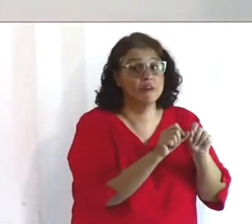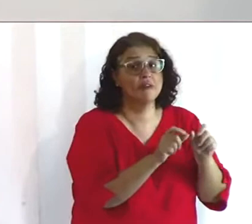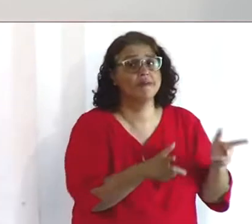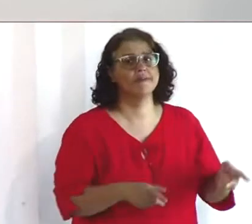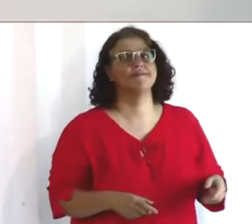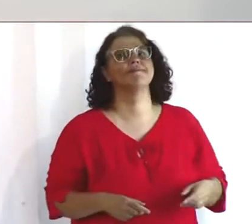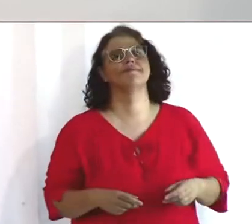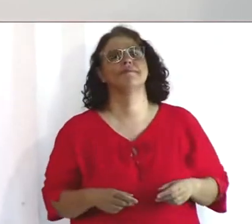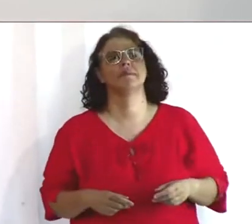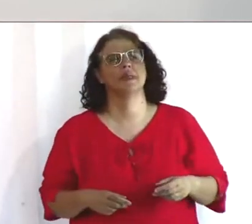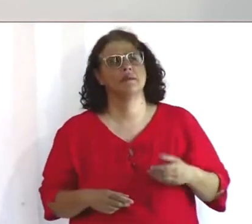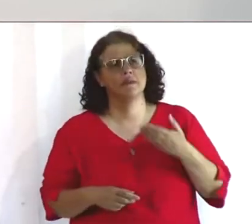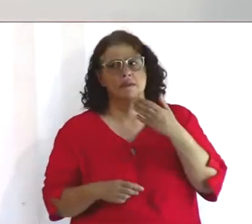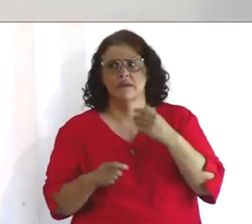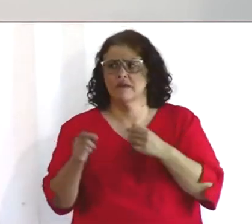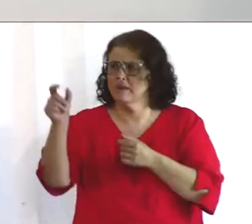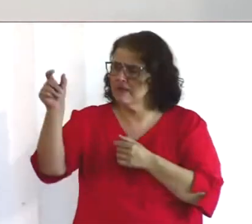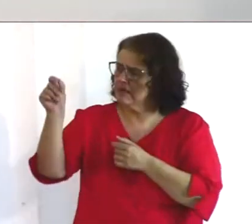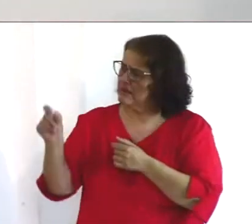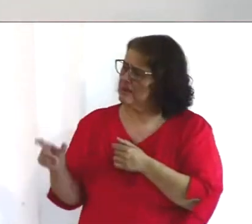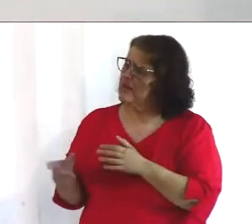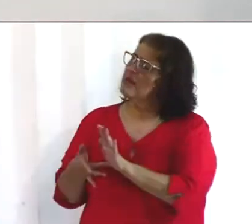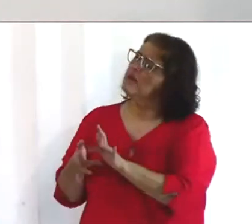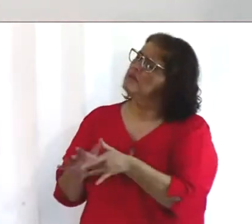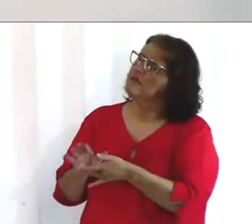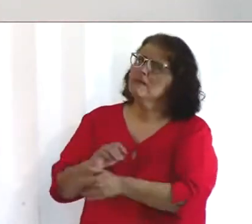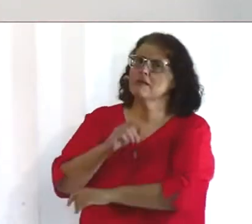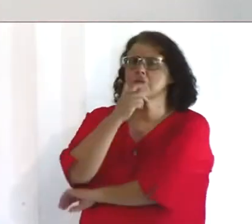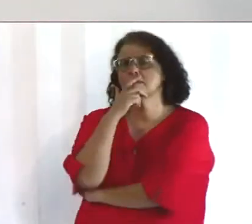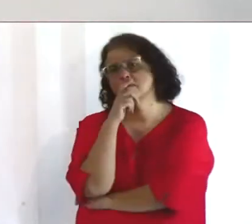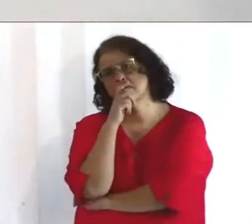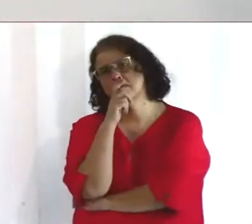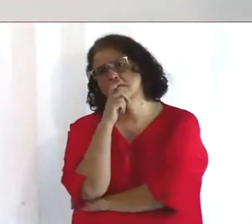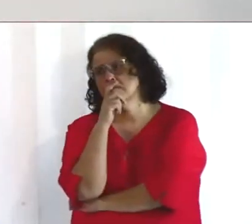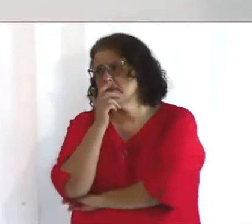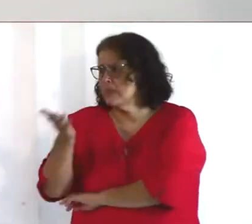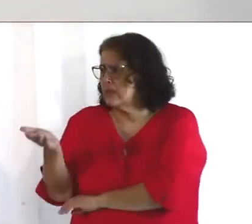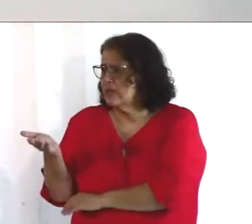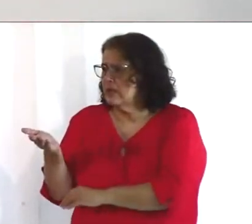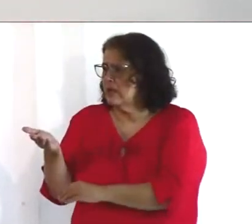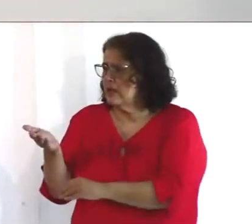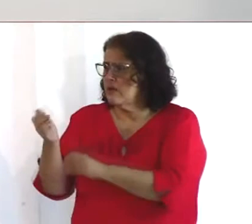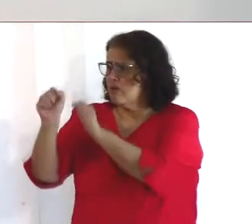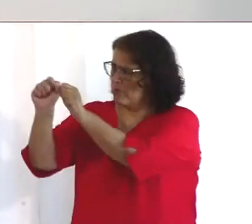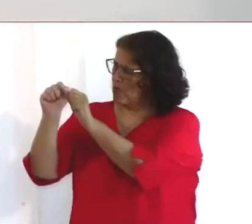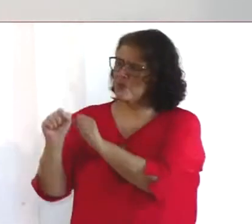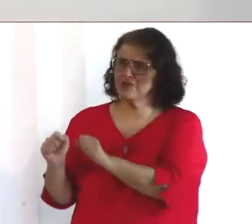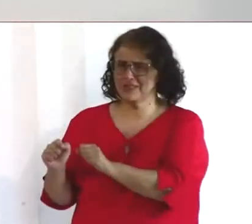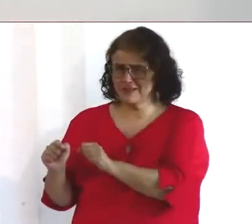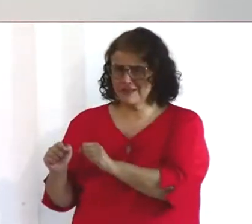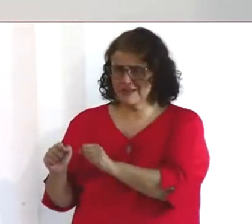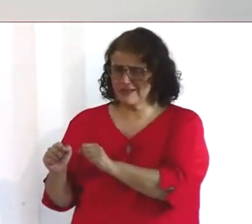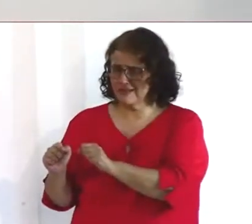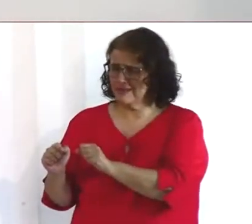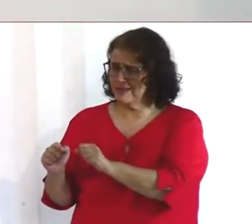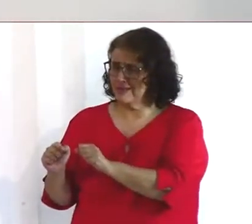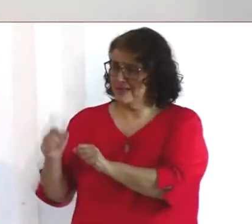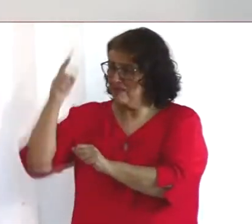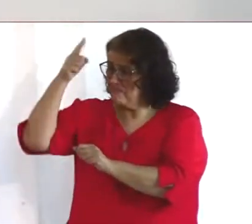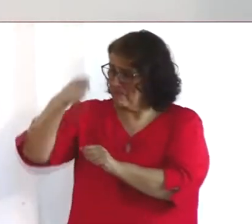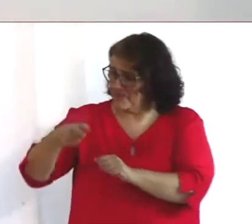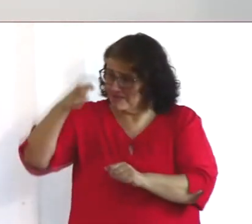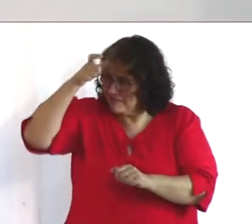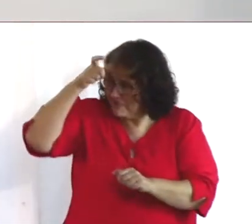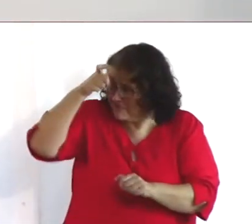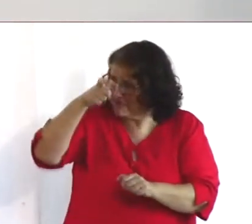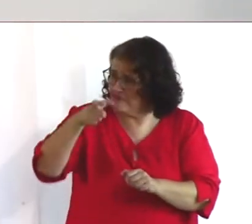é ele? É uma nova doutrina essa. Com autoridade ele ordena até os espíritos imundos, e olha que coisa,